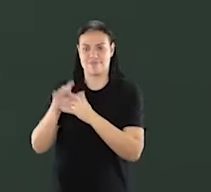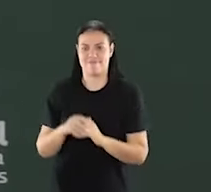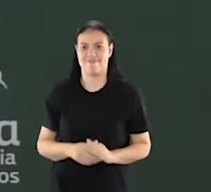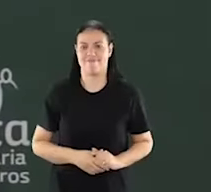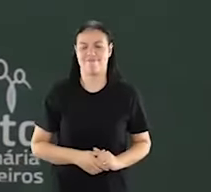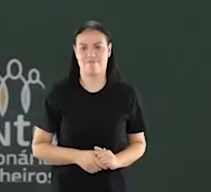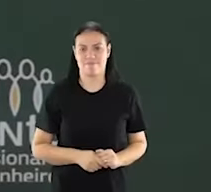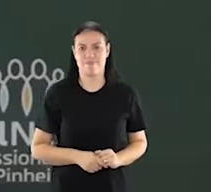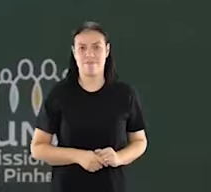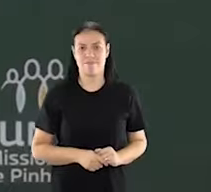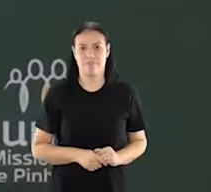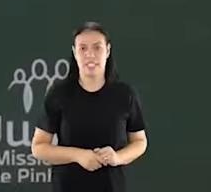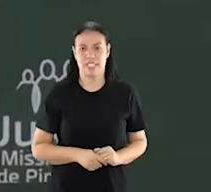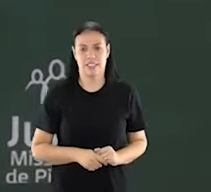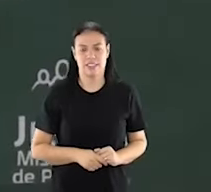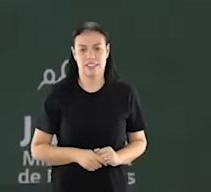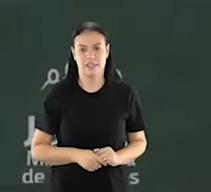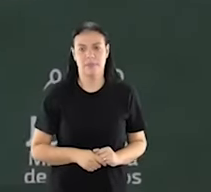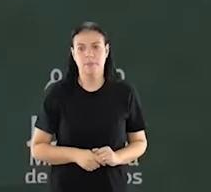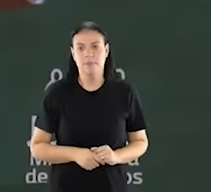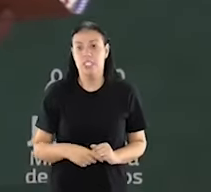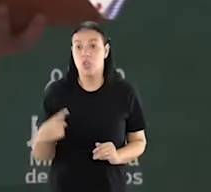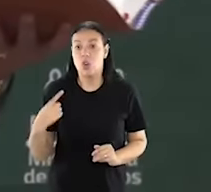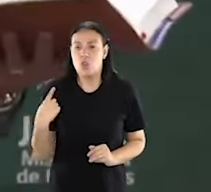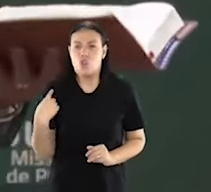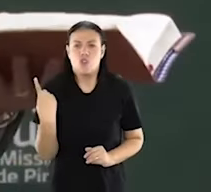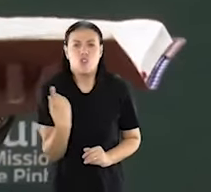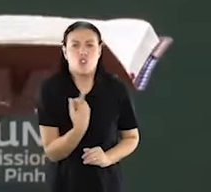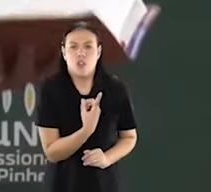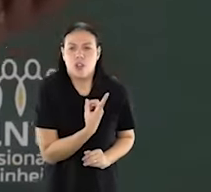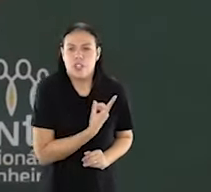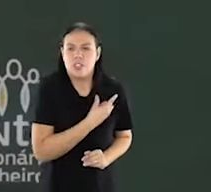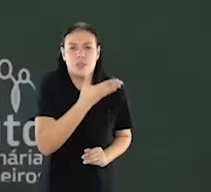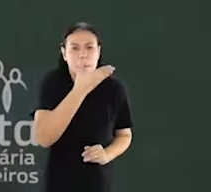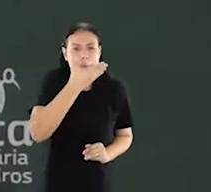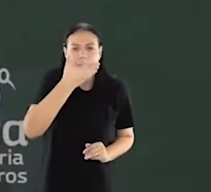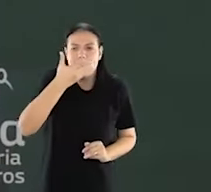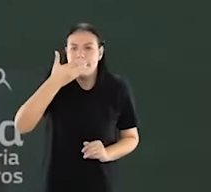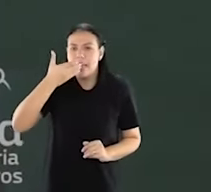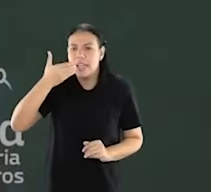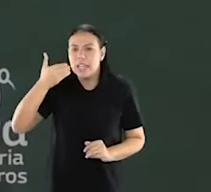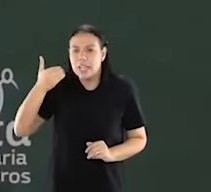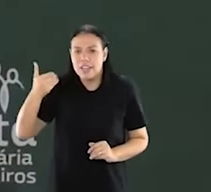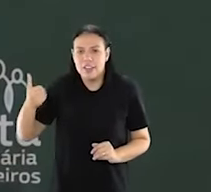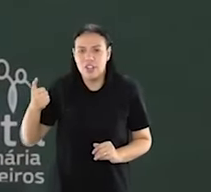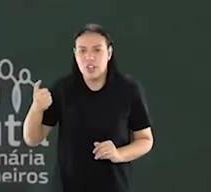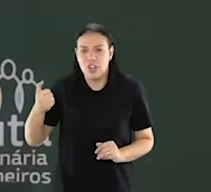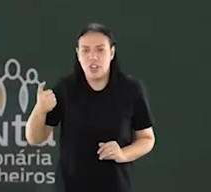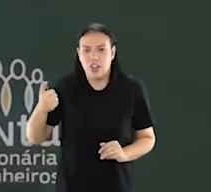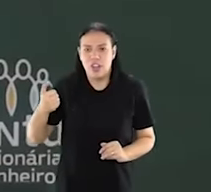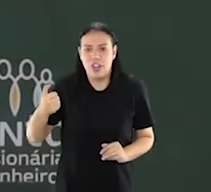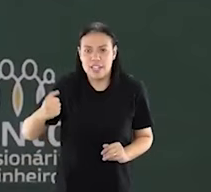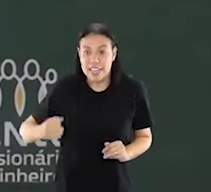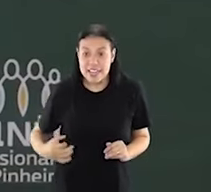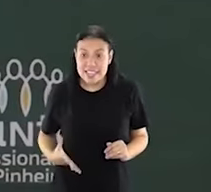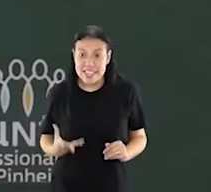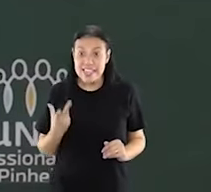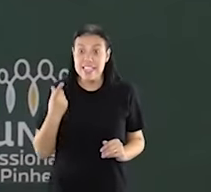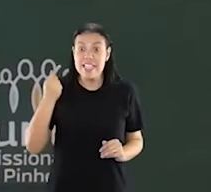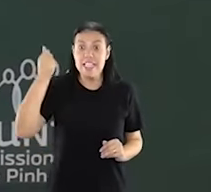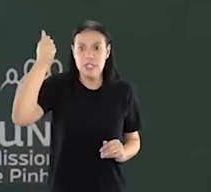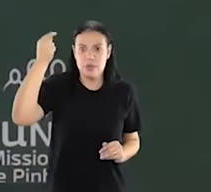Eu quero dizer para você que o melhor e o maior investimento que você e eu podemos fazer na vida é investir naquilo que tem consequências